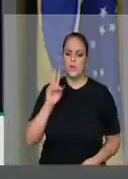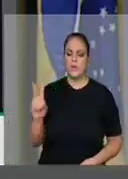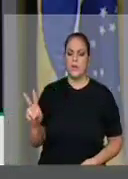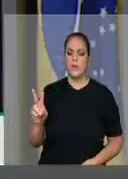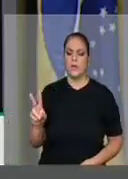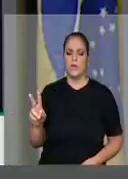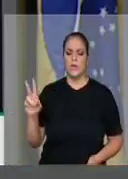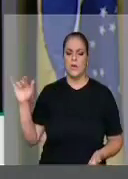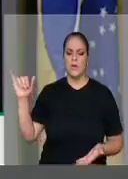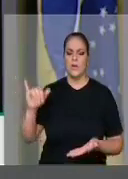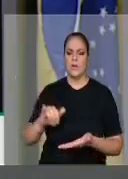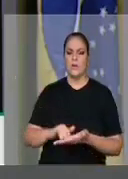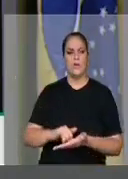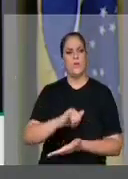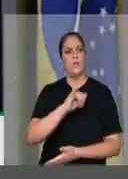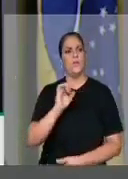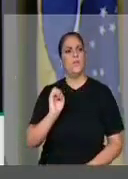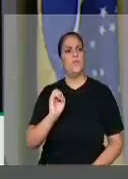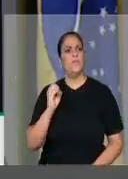Guarulhos para ir para o exterior.